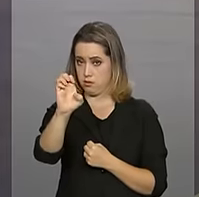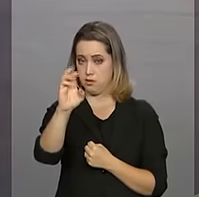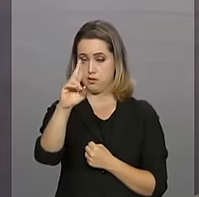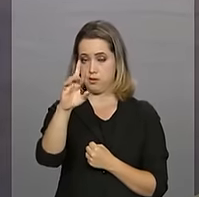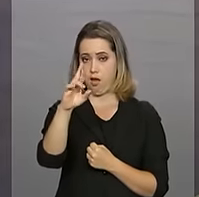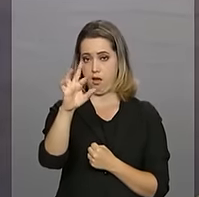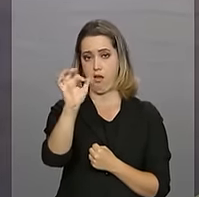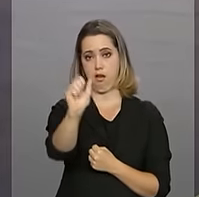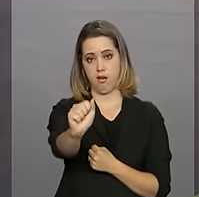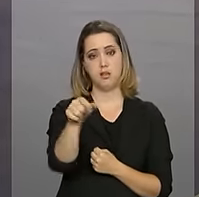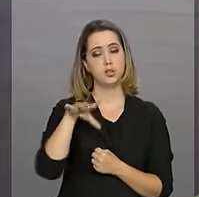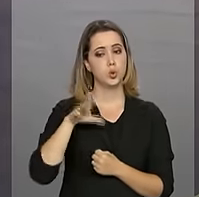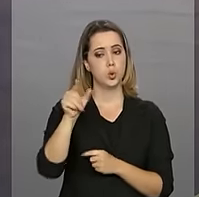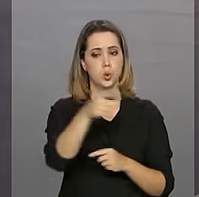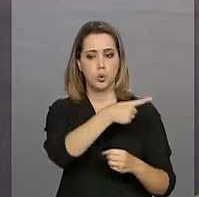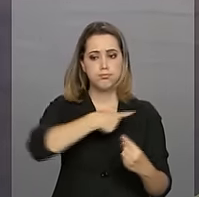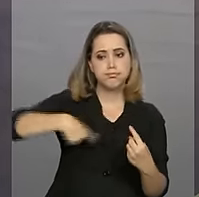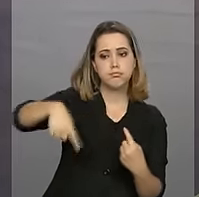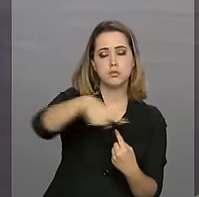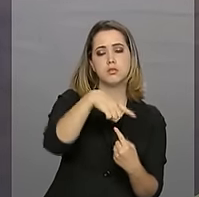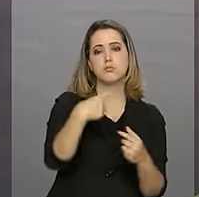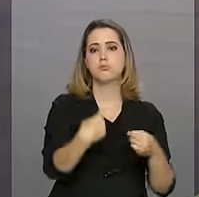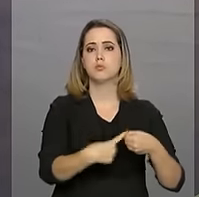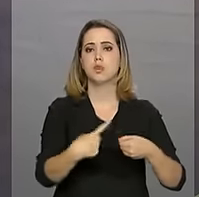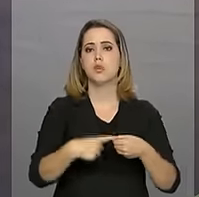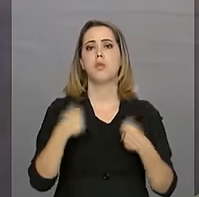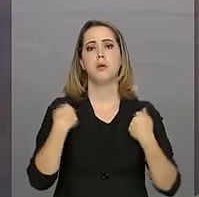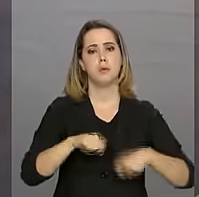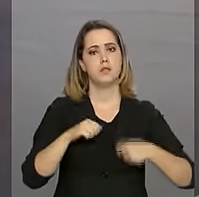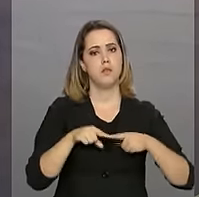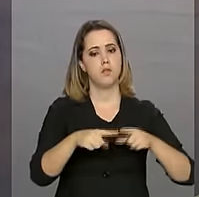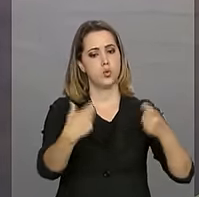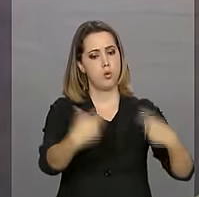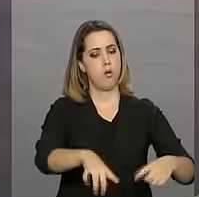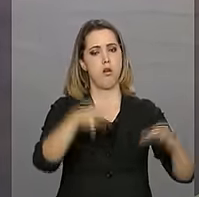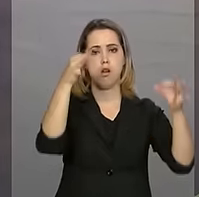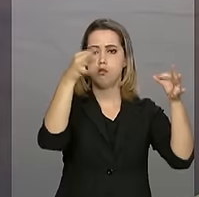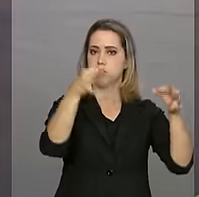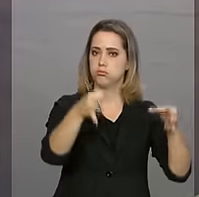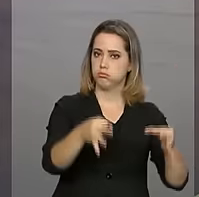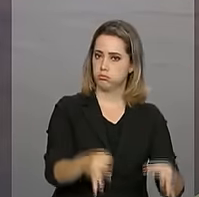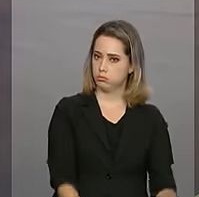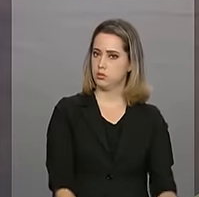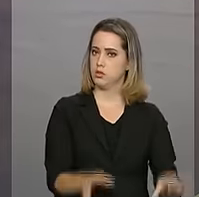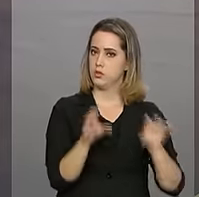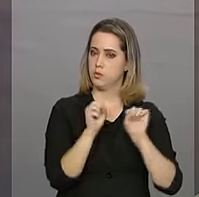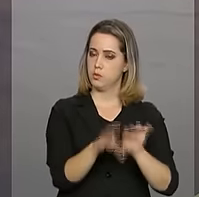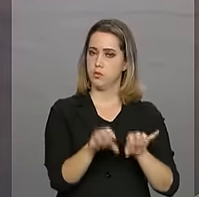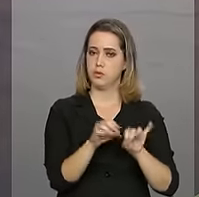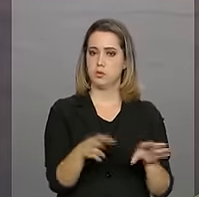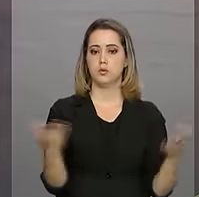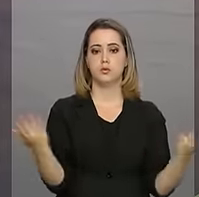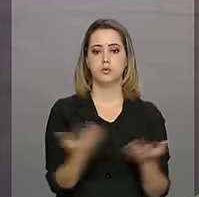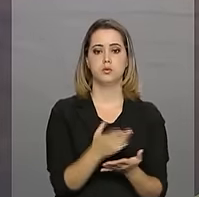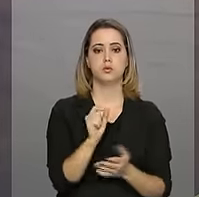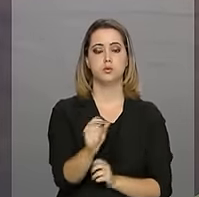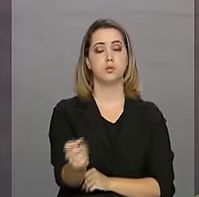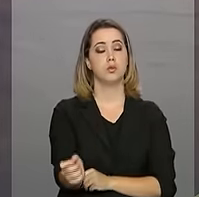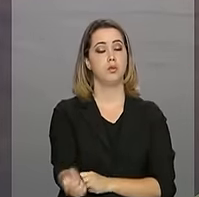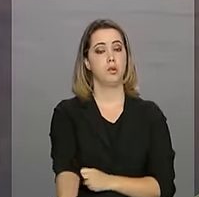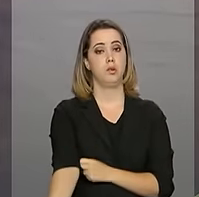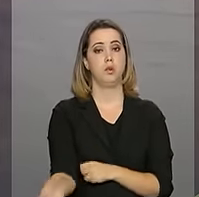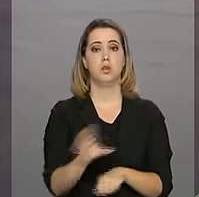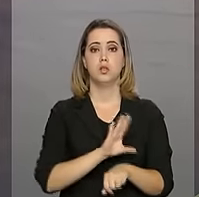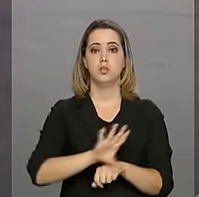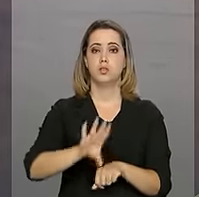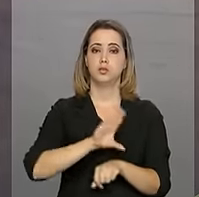aqui, neste importante município pernambucano, um espaço adequado para receber os alunos que atualmente cursam cursos